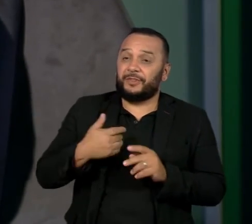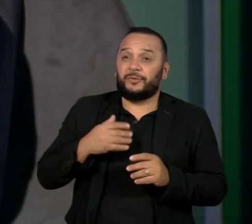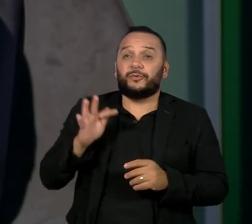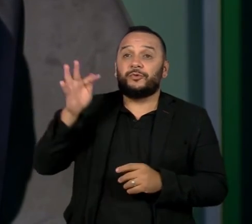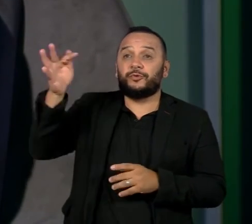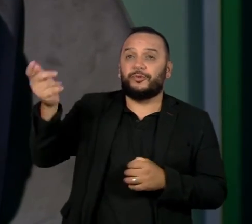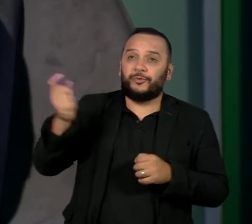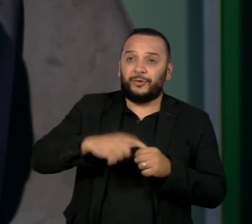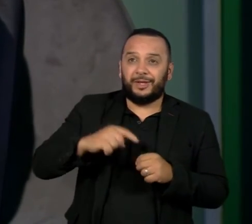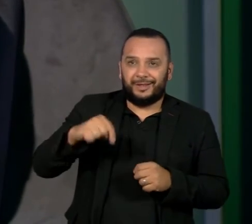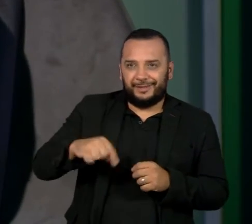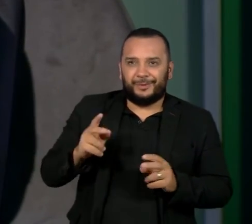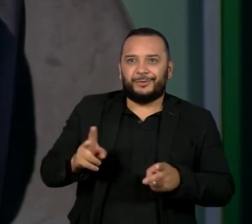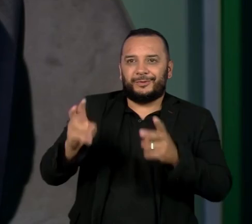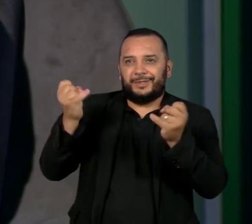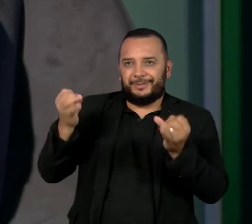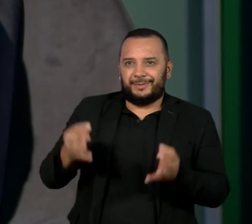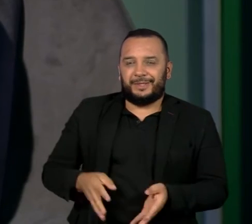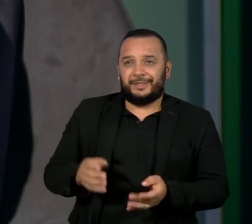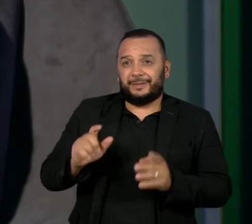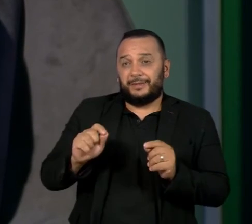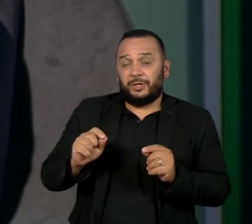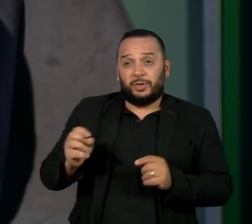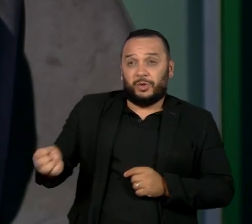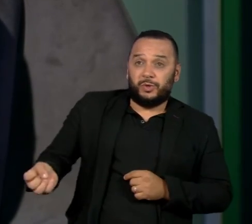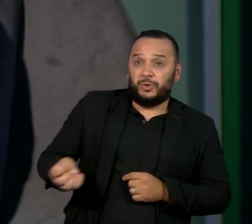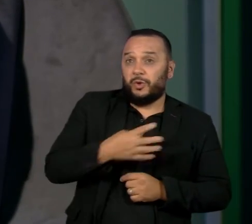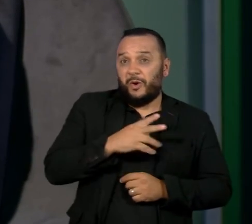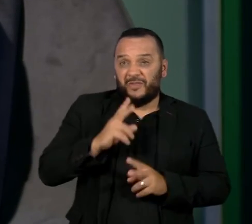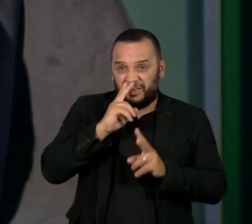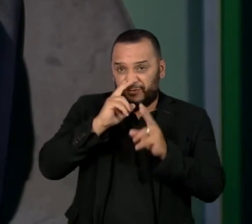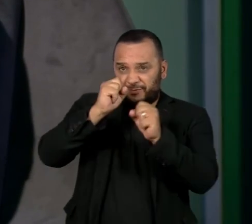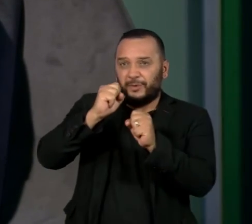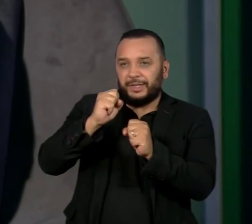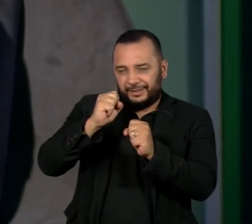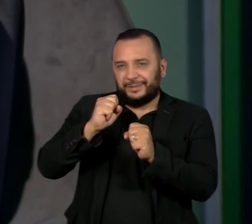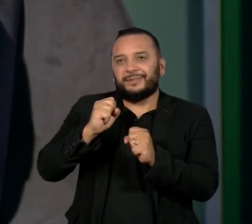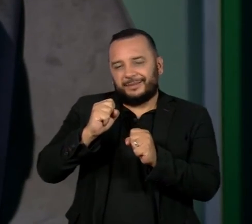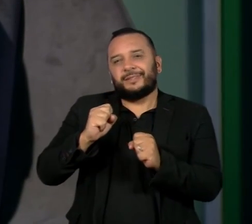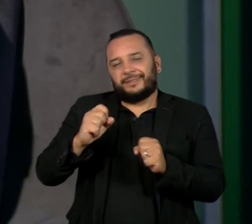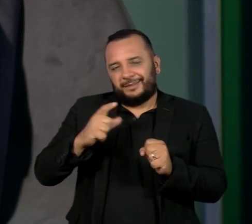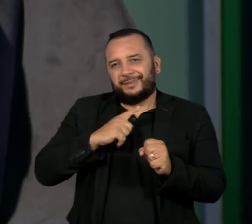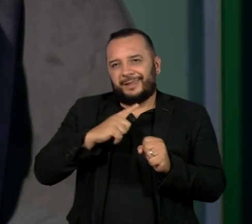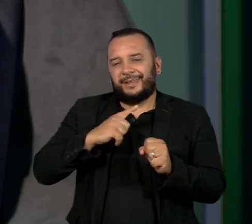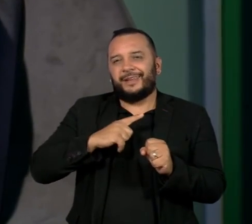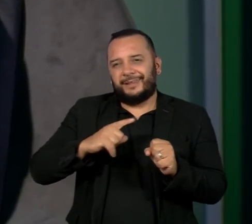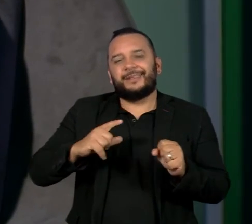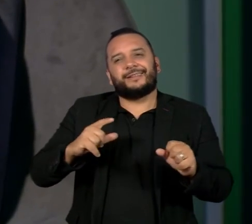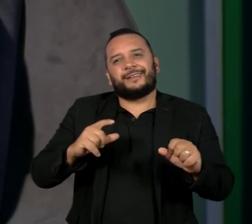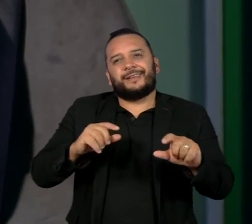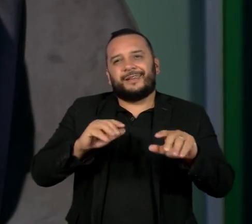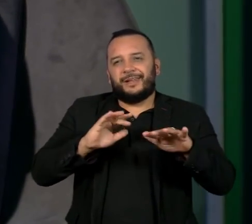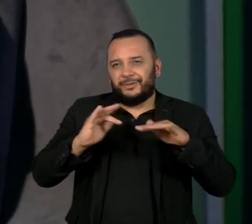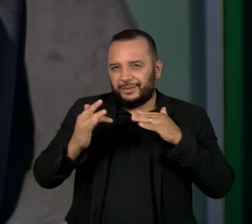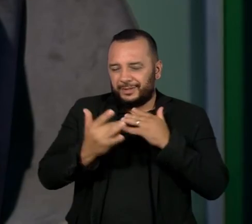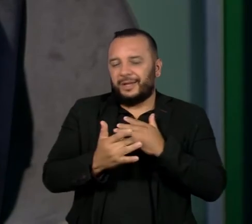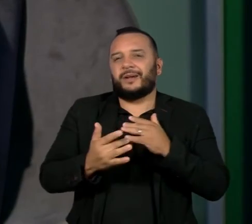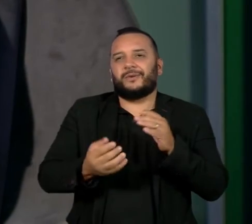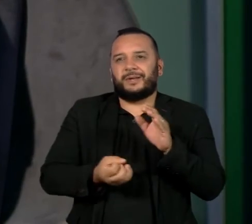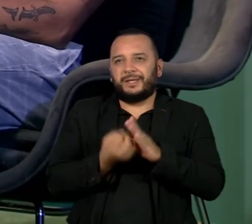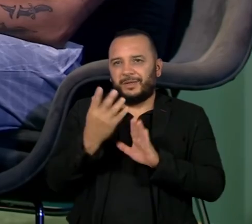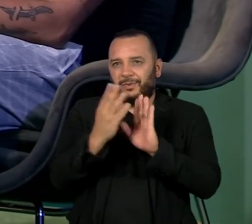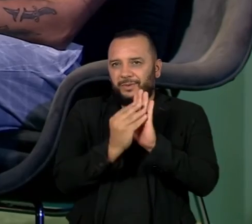tempo e continuar falando sobre novas potências que estão na tela, criando conteúdo, trazendo verdade e movimentando a